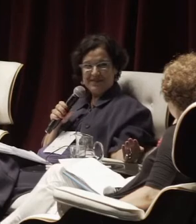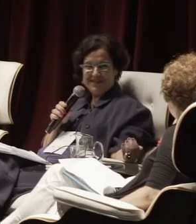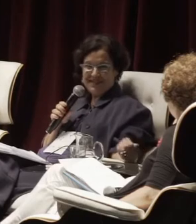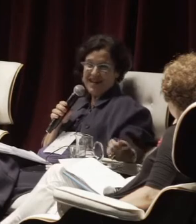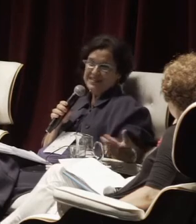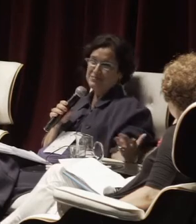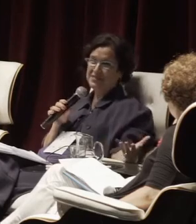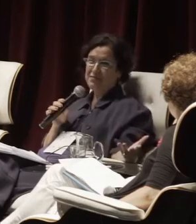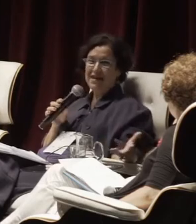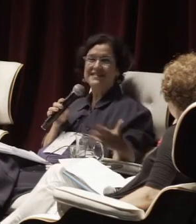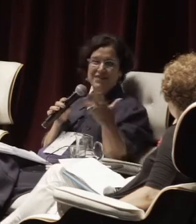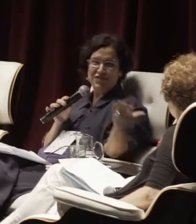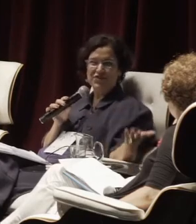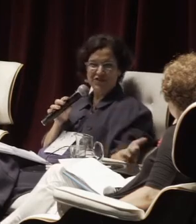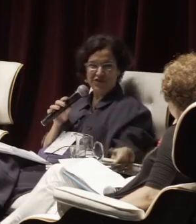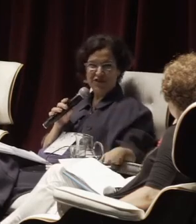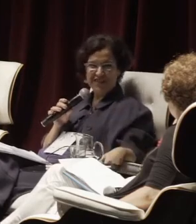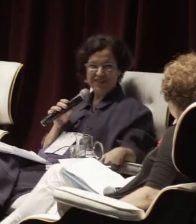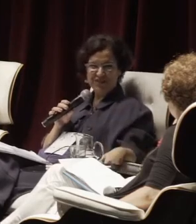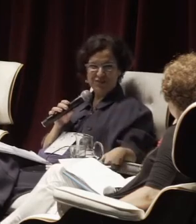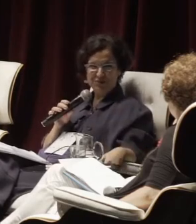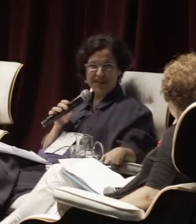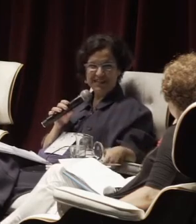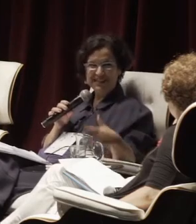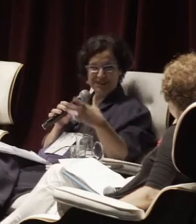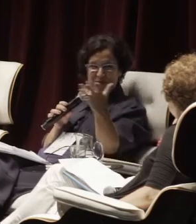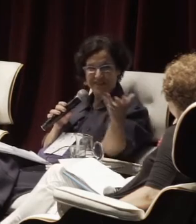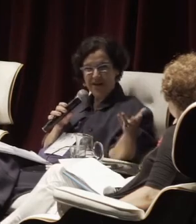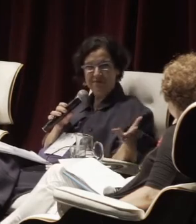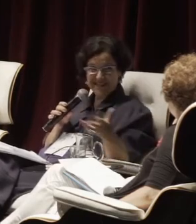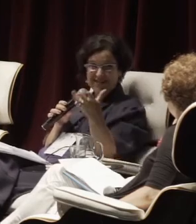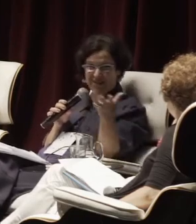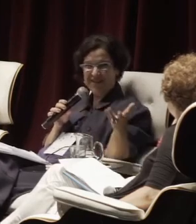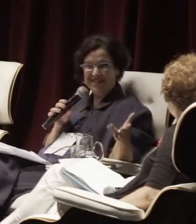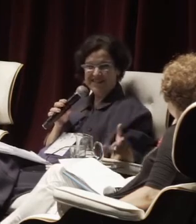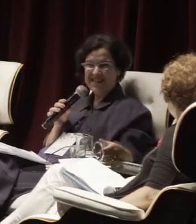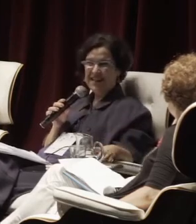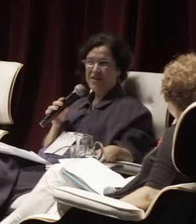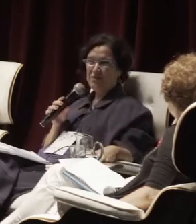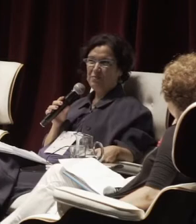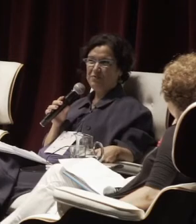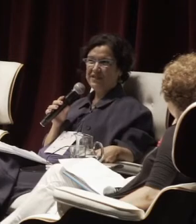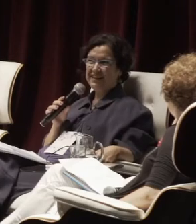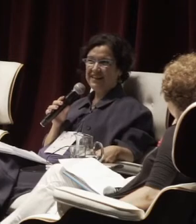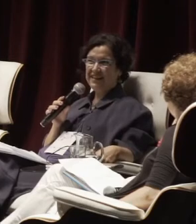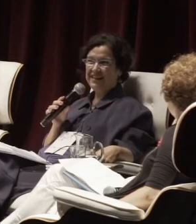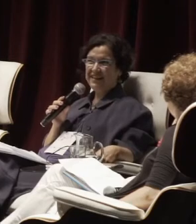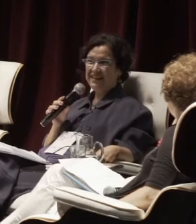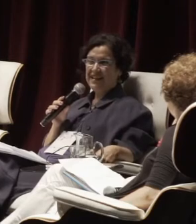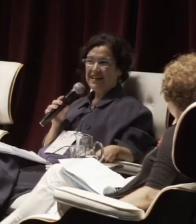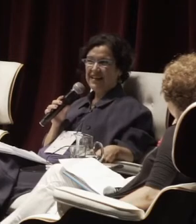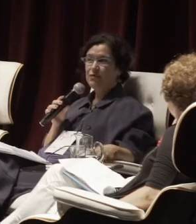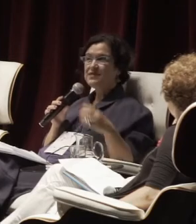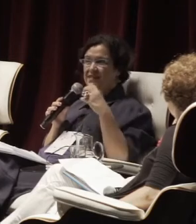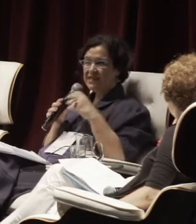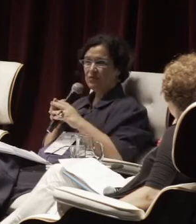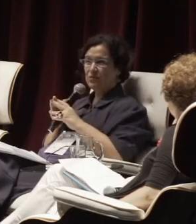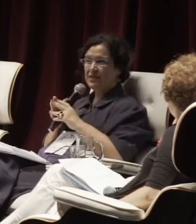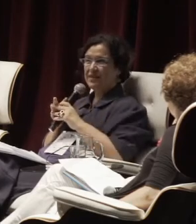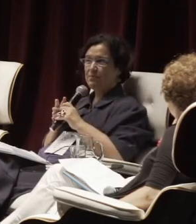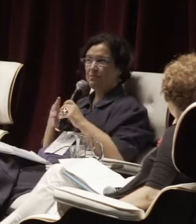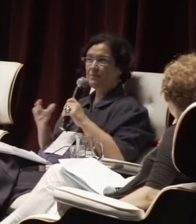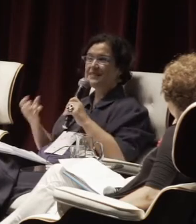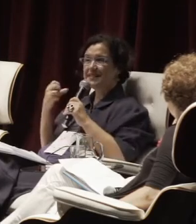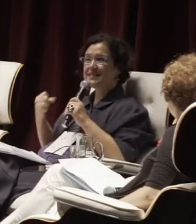adultos precisássemos ter mais sessões de histórias, que a gente pudesse se contar mais histórias. Porque eu